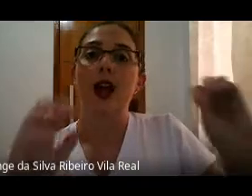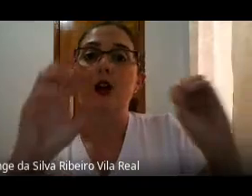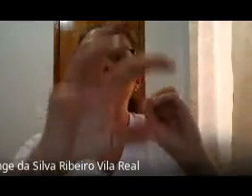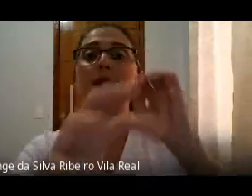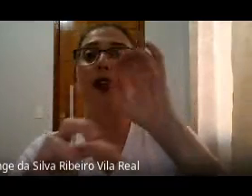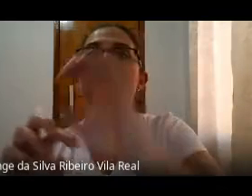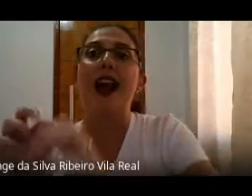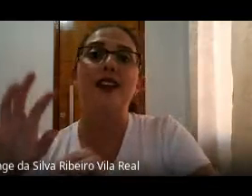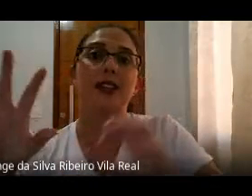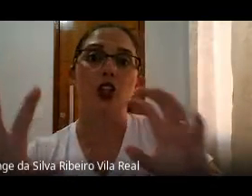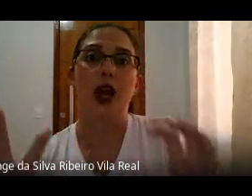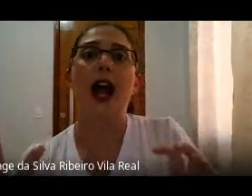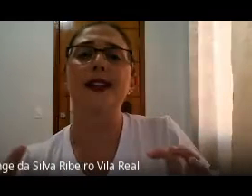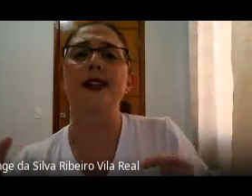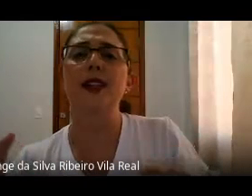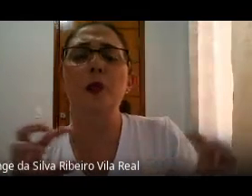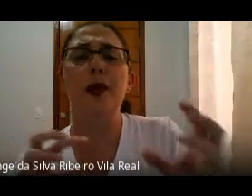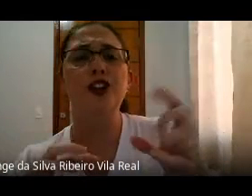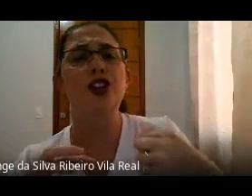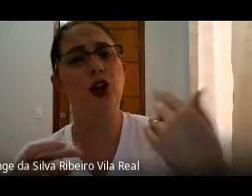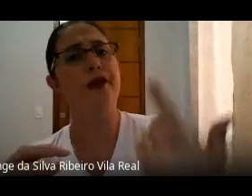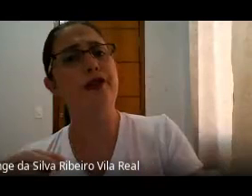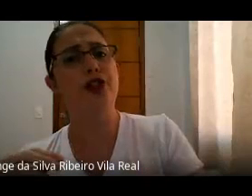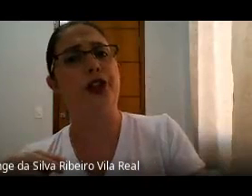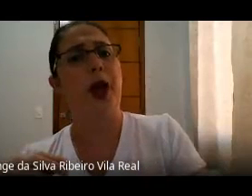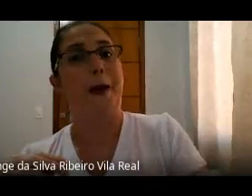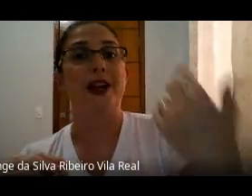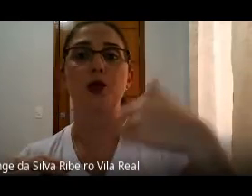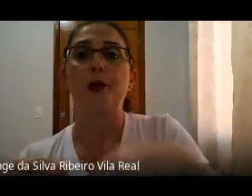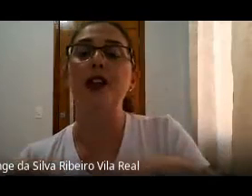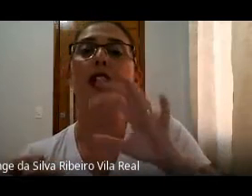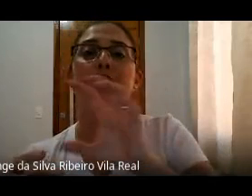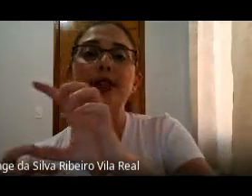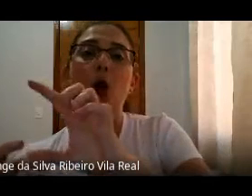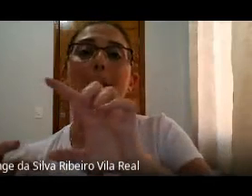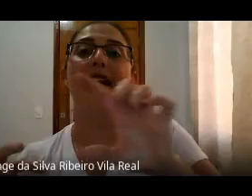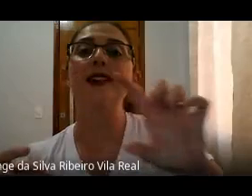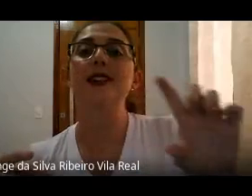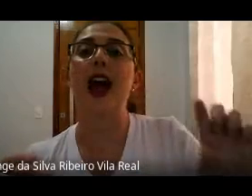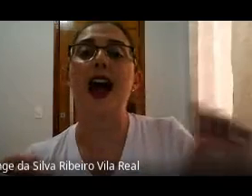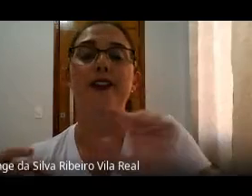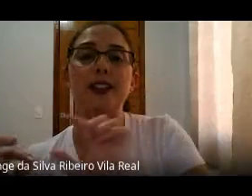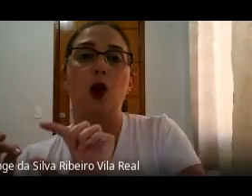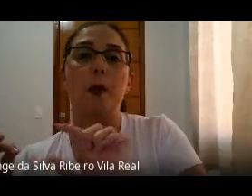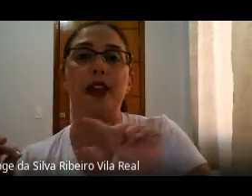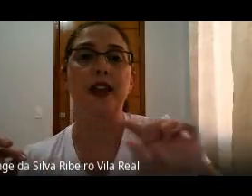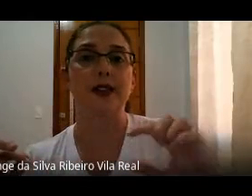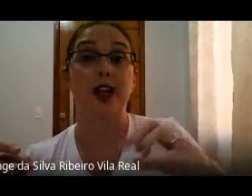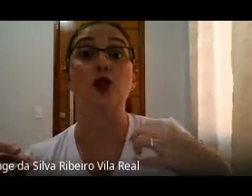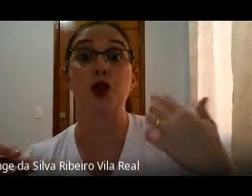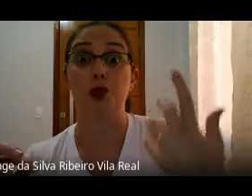palavras. Conhecer palavras isoladas, isso pode te confundir. Mas no momento em que você começa a fazer